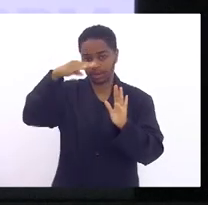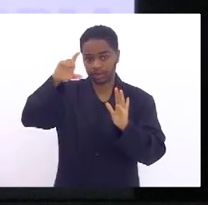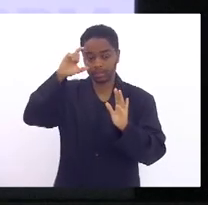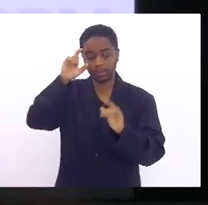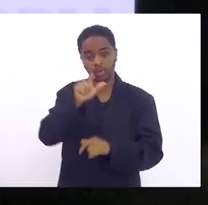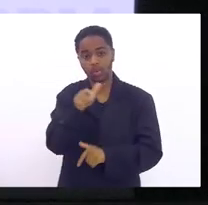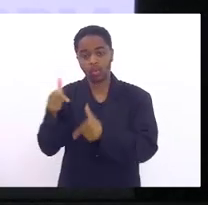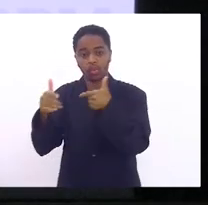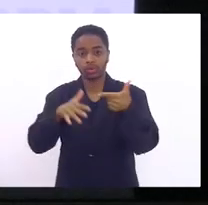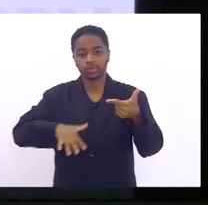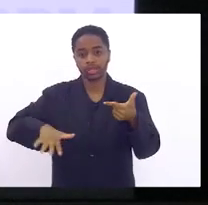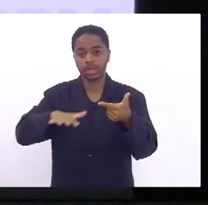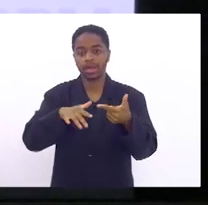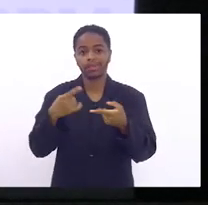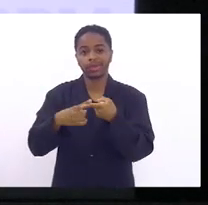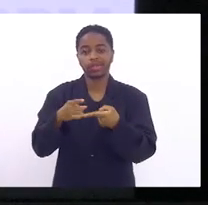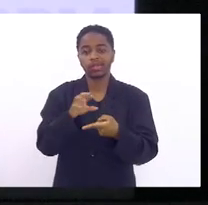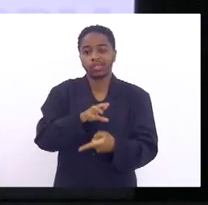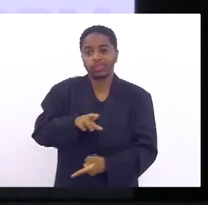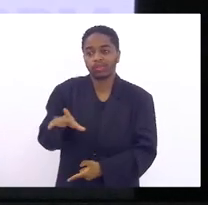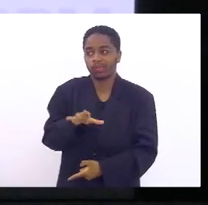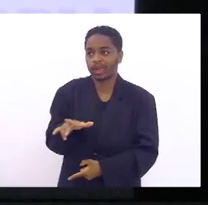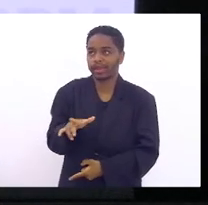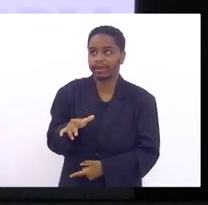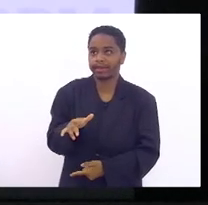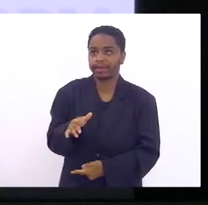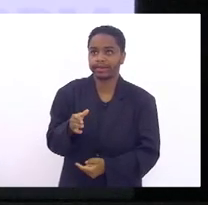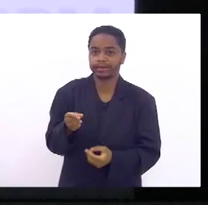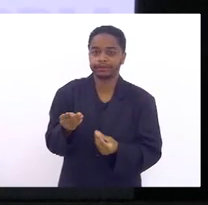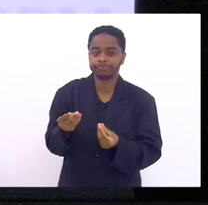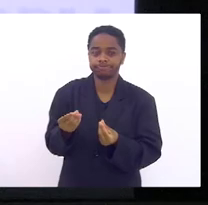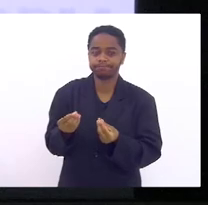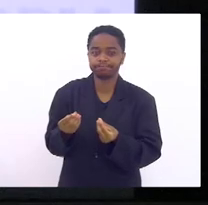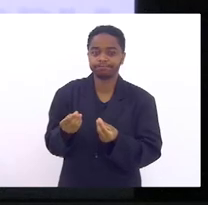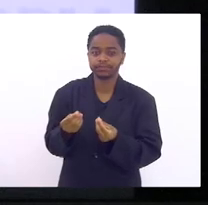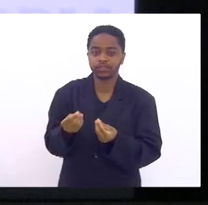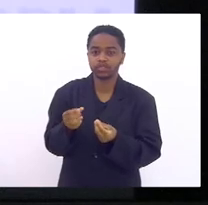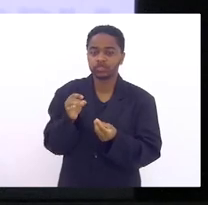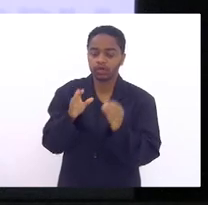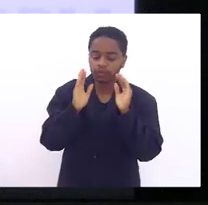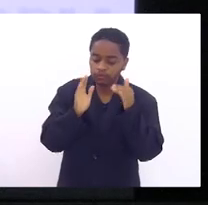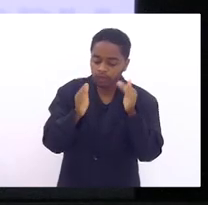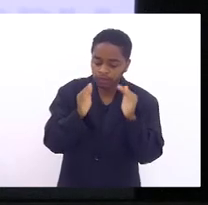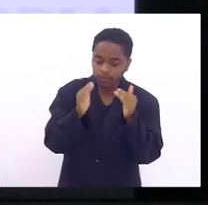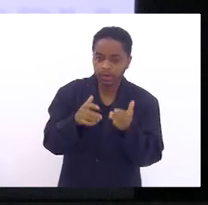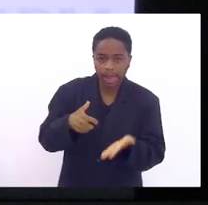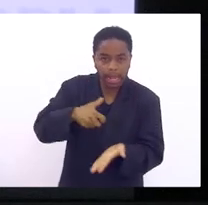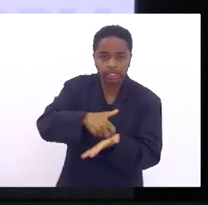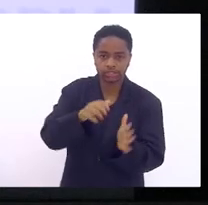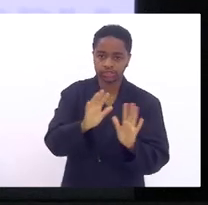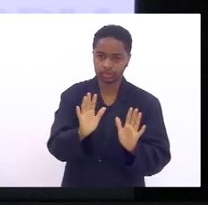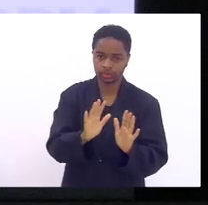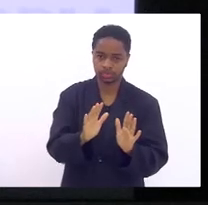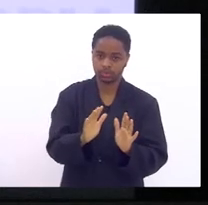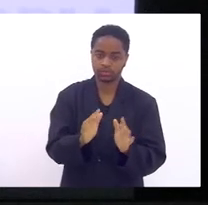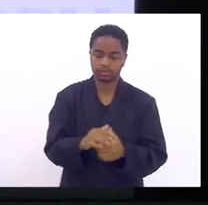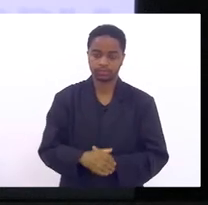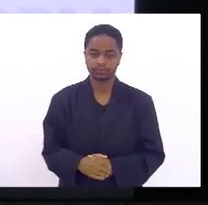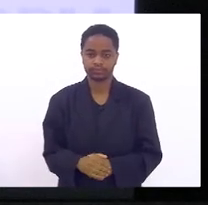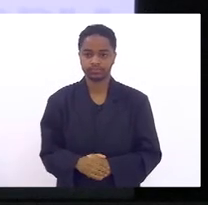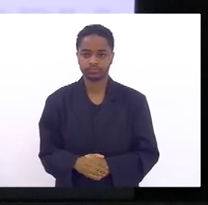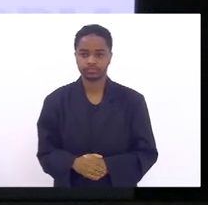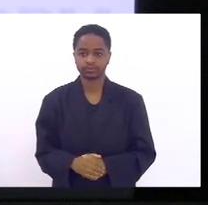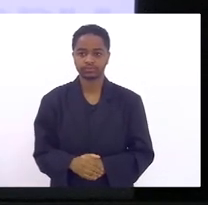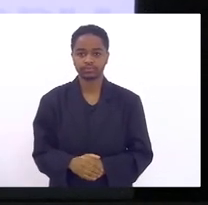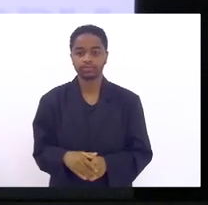que não são os ordinários que eh basicamente da punição que ela ficou reconhecida né